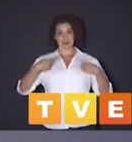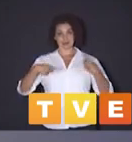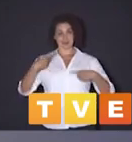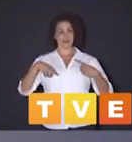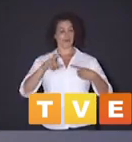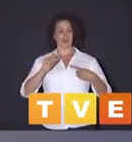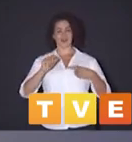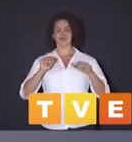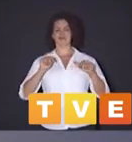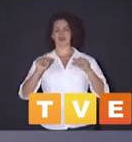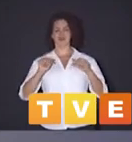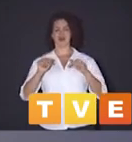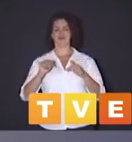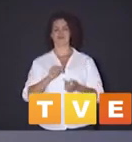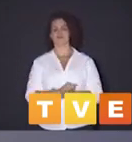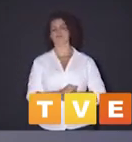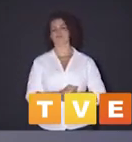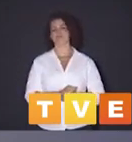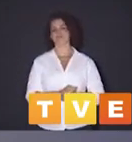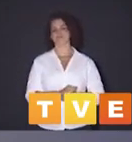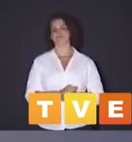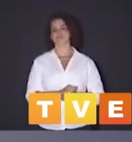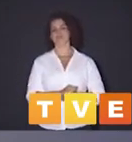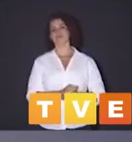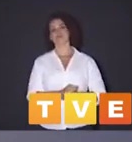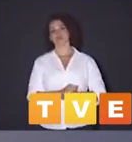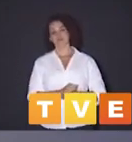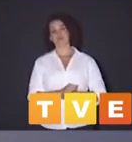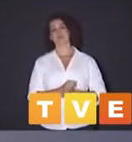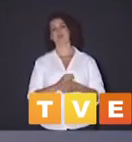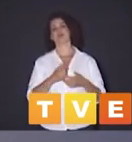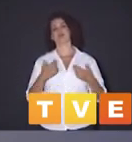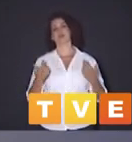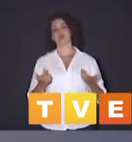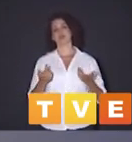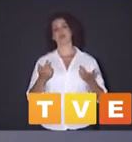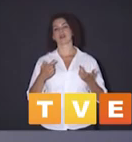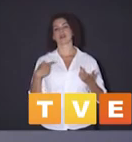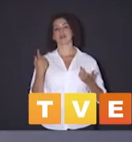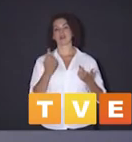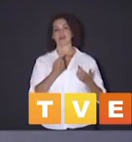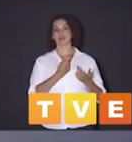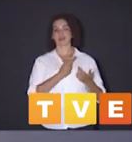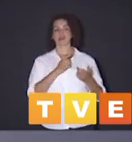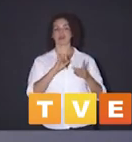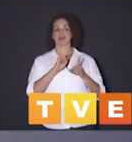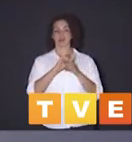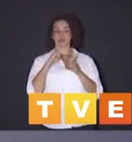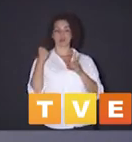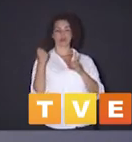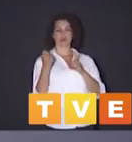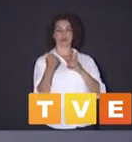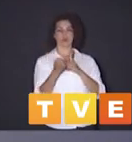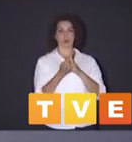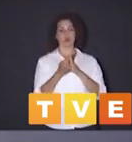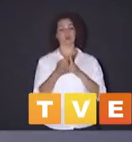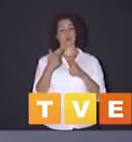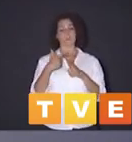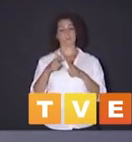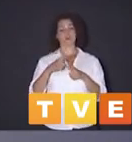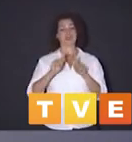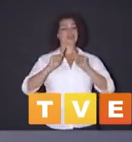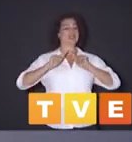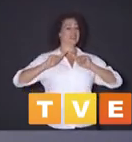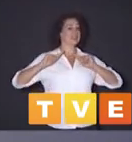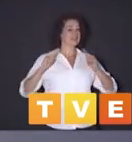é um trabalho a gente vem a gente vai enfrentar a enfrentar enquanto sociedade um problema gravíssimo que eu